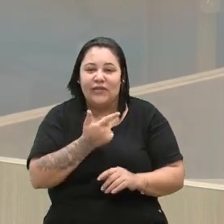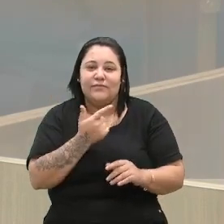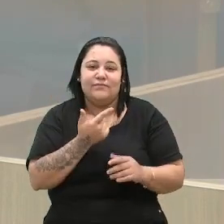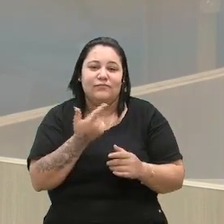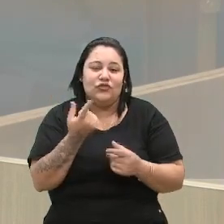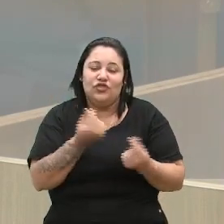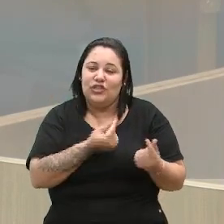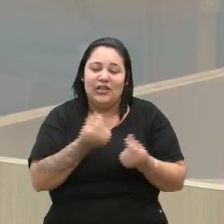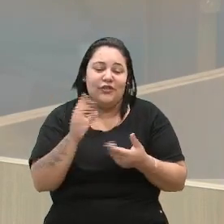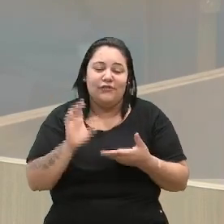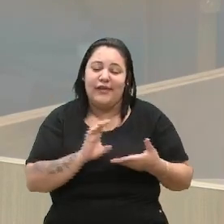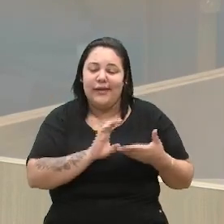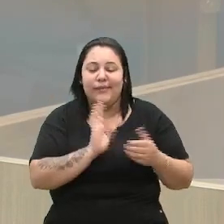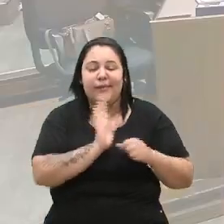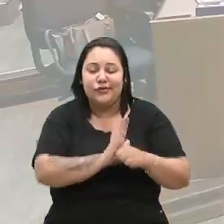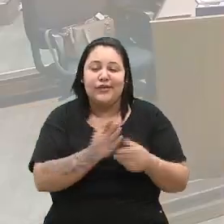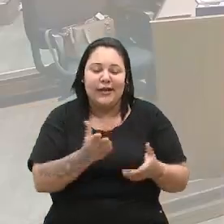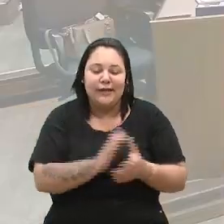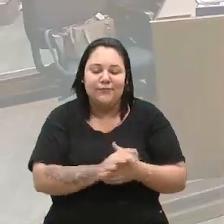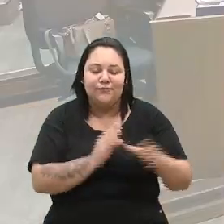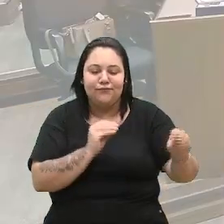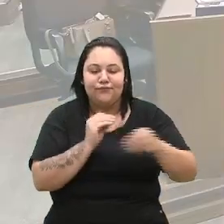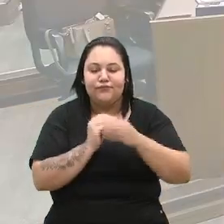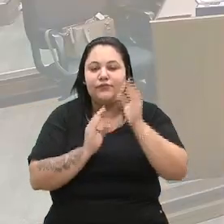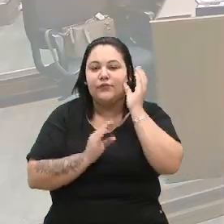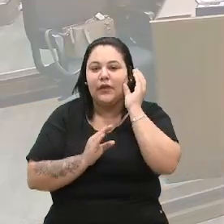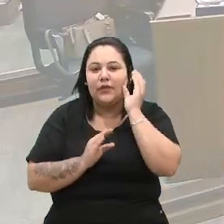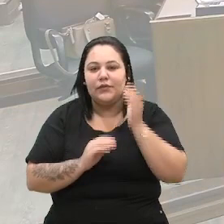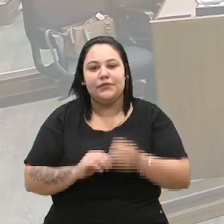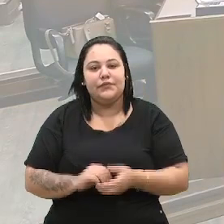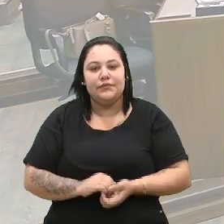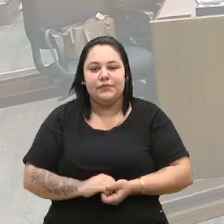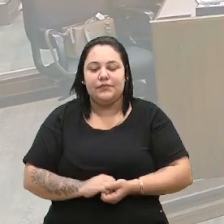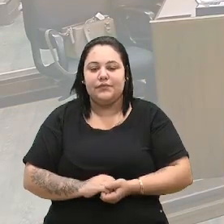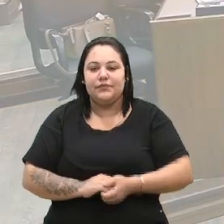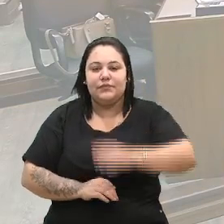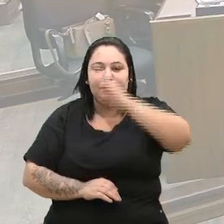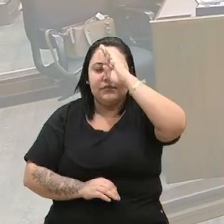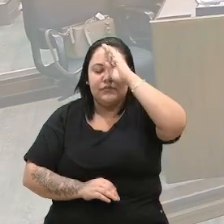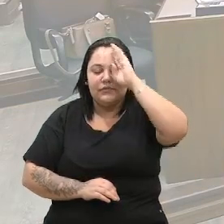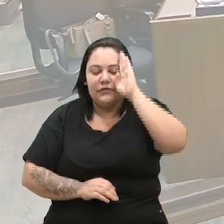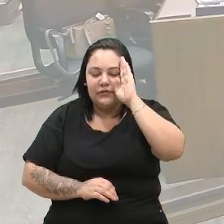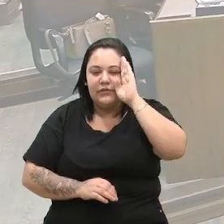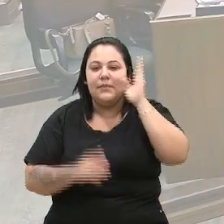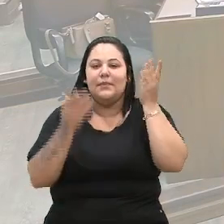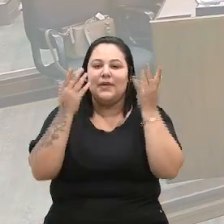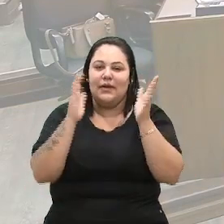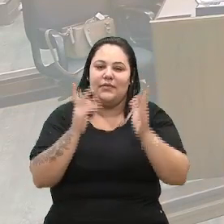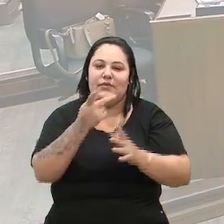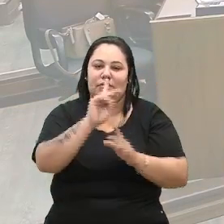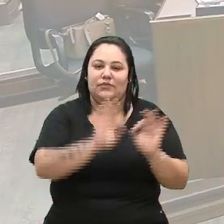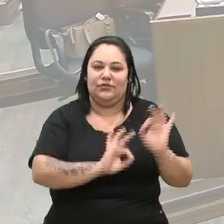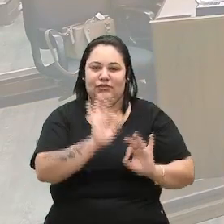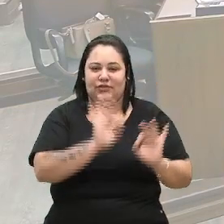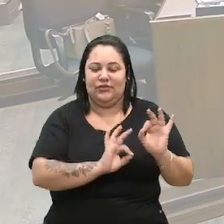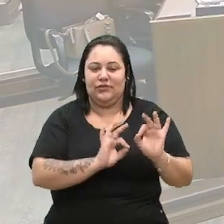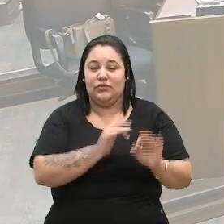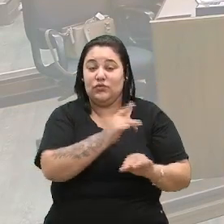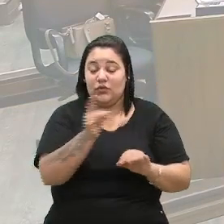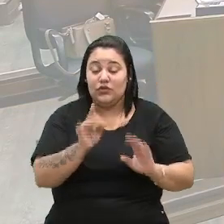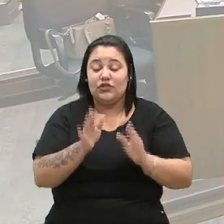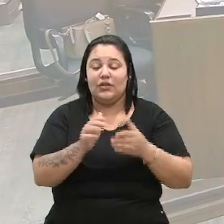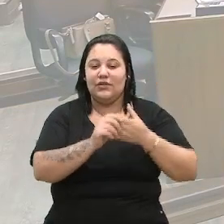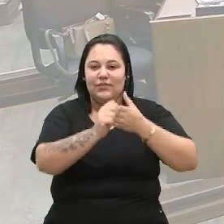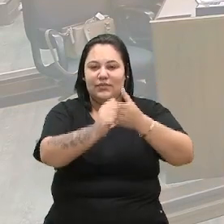poder. Sua parte, vereador Cadori. Vereador Bressan, parabéns pelo projeto. A gente tem acompanhado o